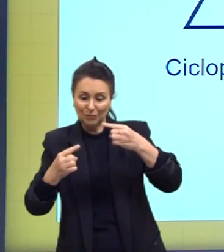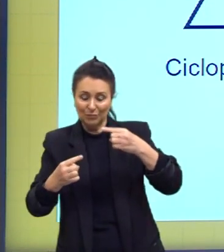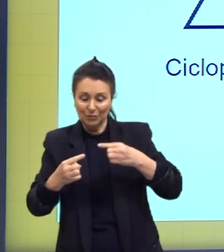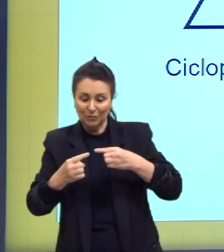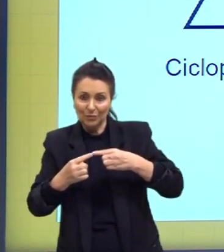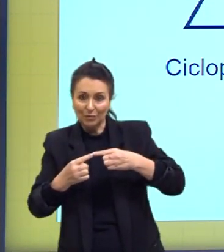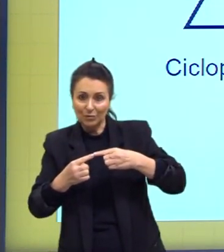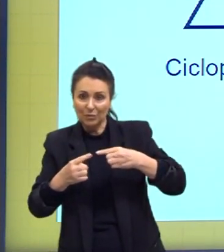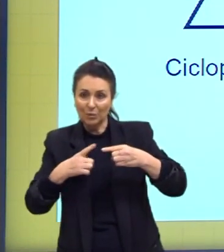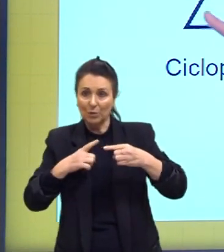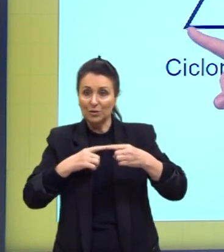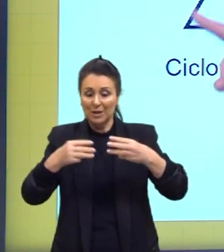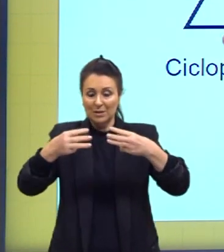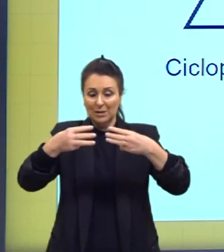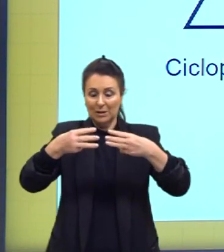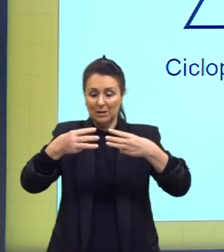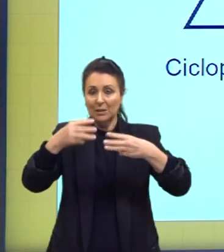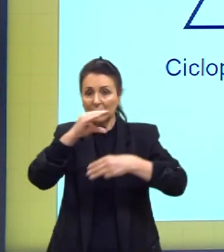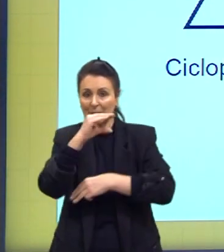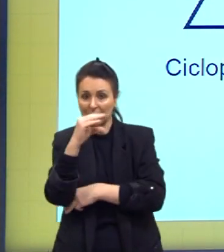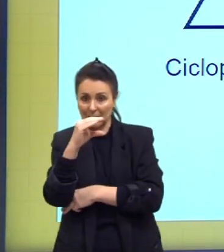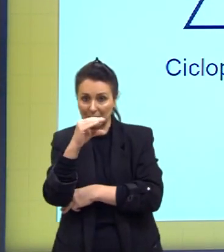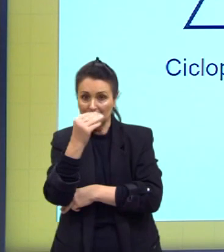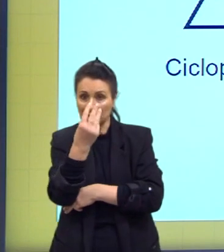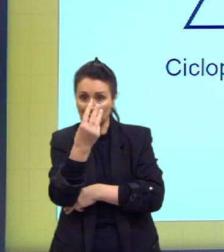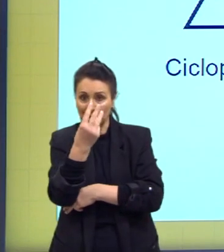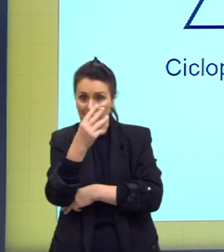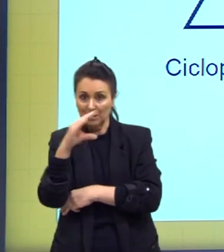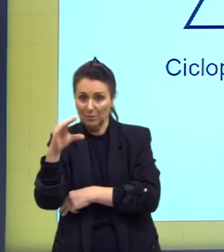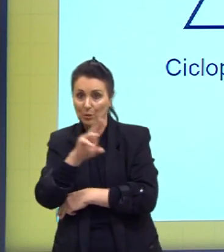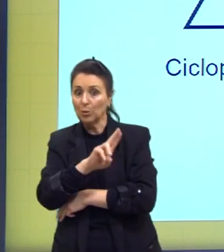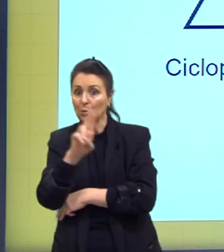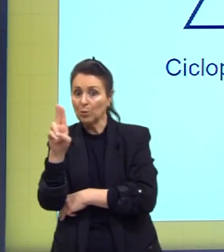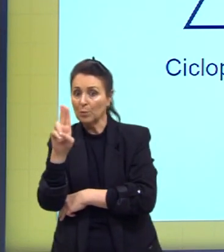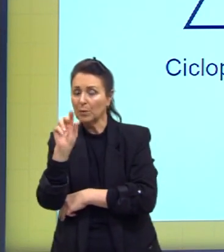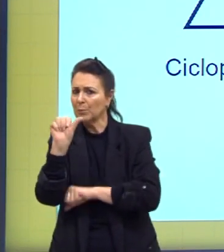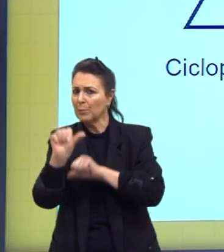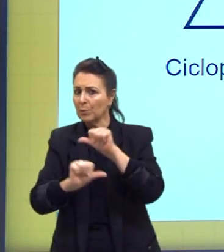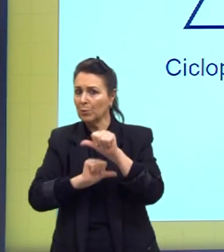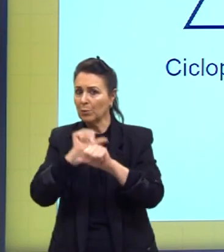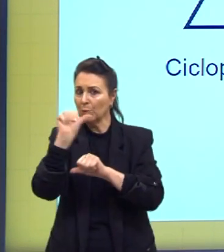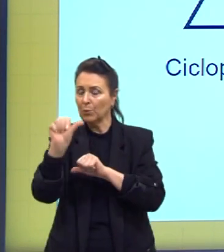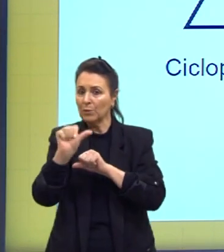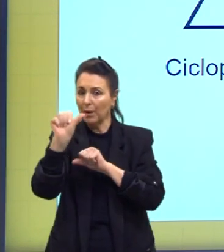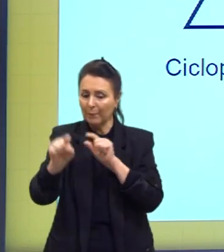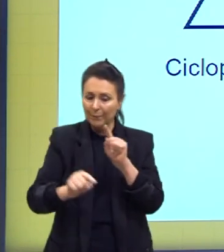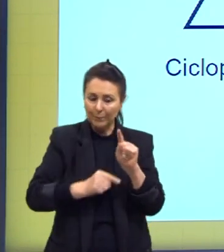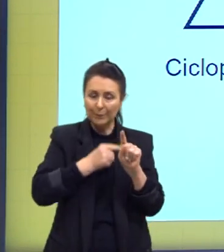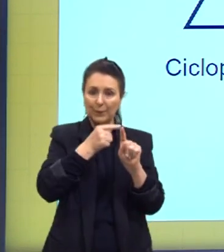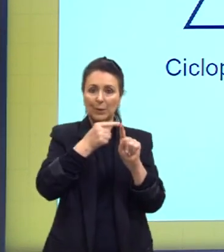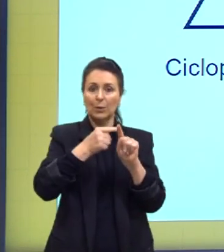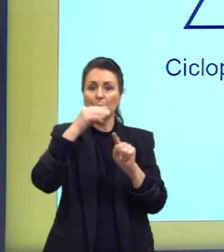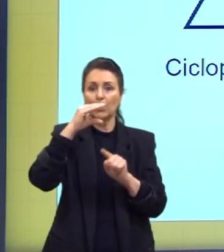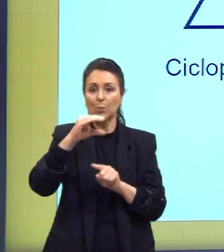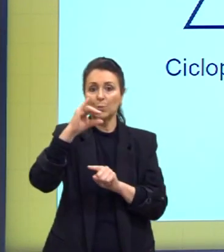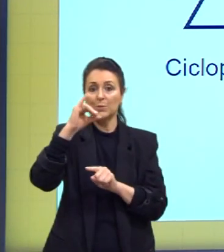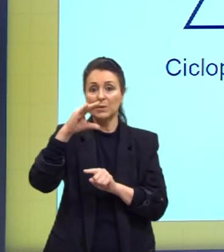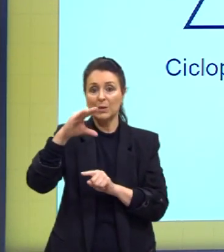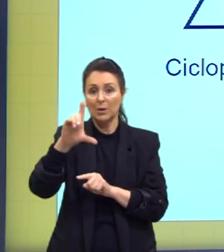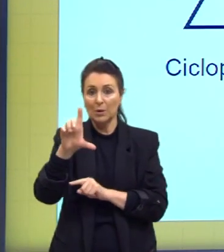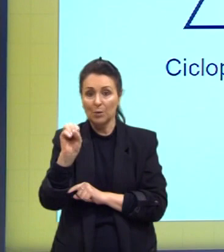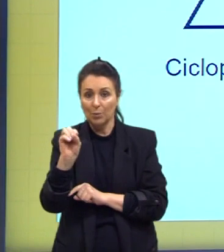ciclo que eu posso ter de três carbonos e na nomenclatura o que que muda eu vou acrescentar esse ciclo à frente